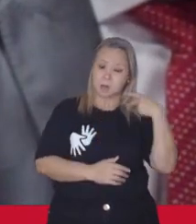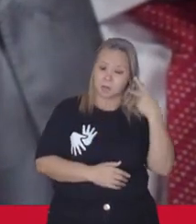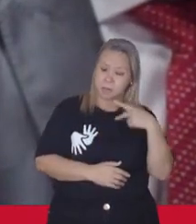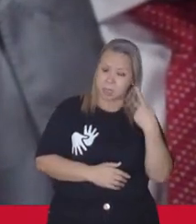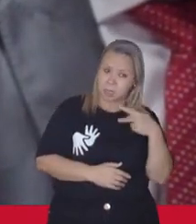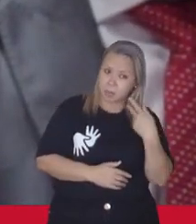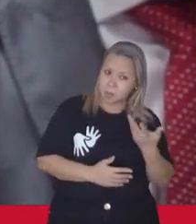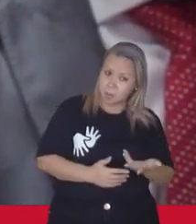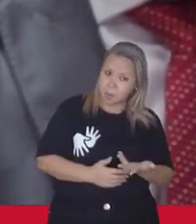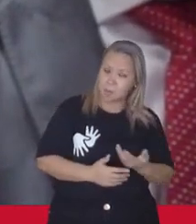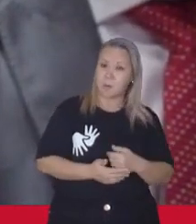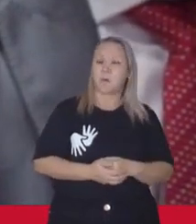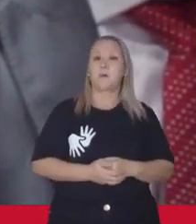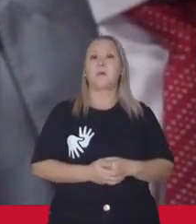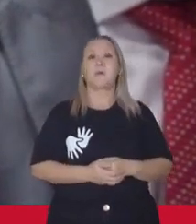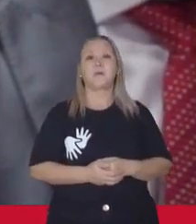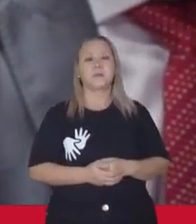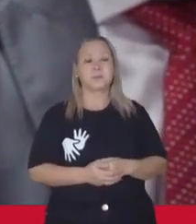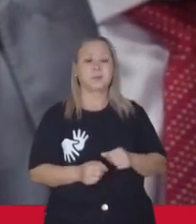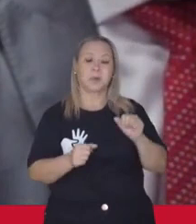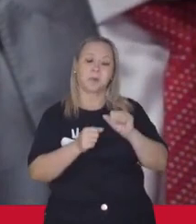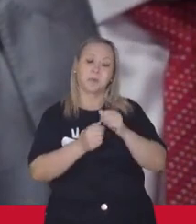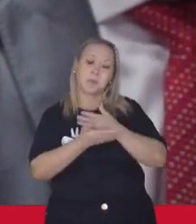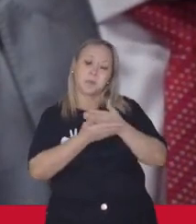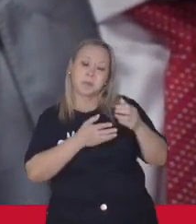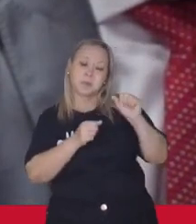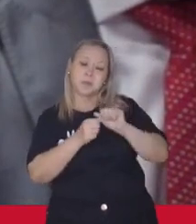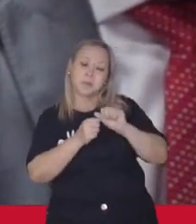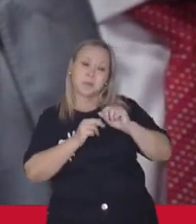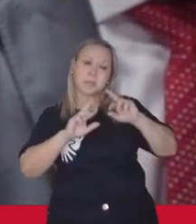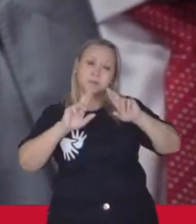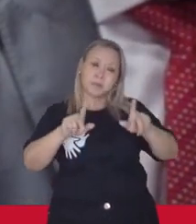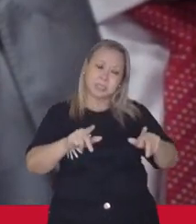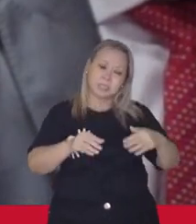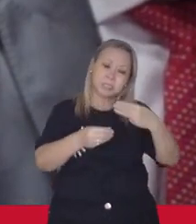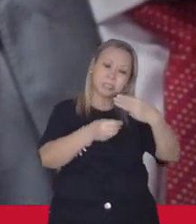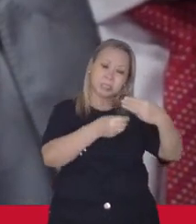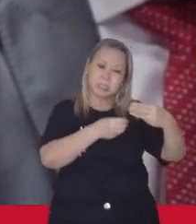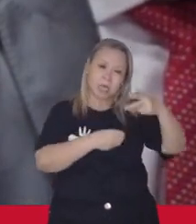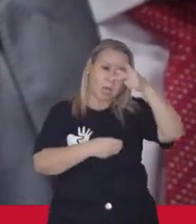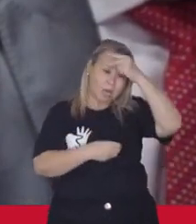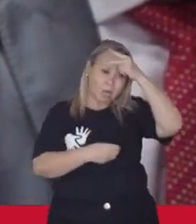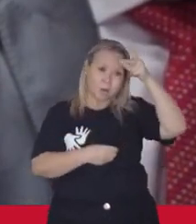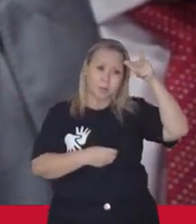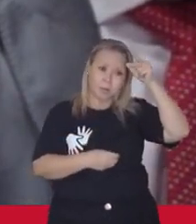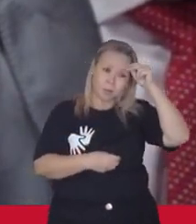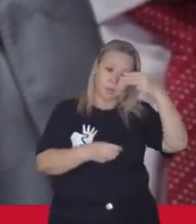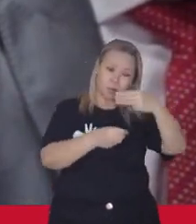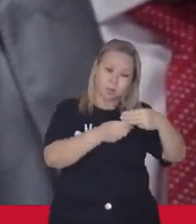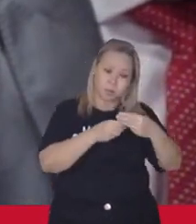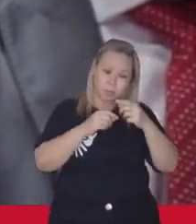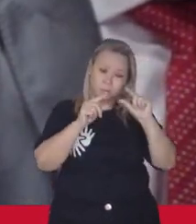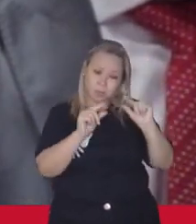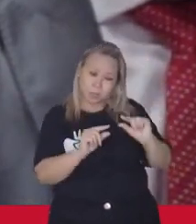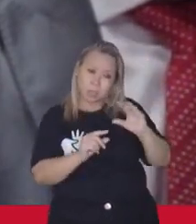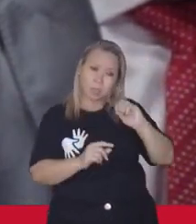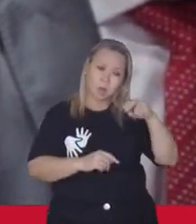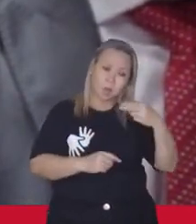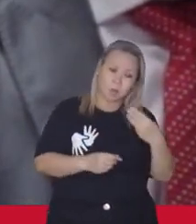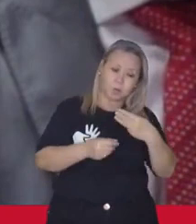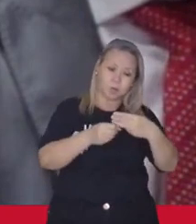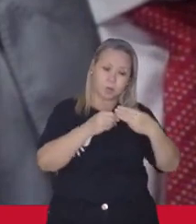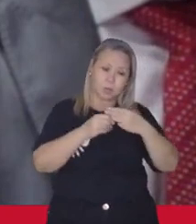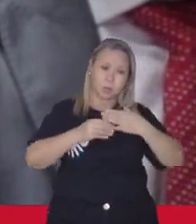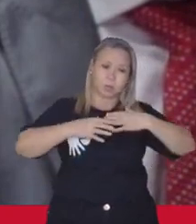ocupando, começamos a fazer a diferença, quer seja na Prefeitura, tanto de municípios pequenos quanto de municípios